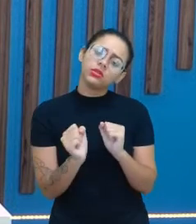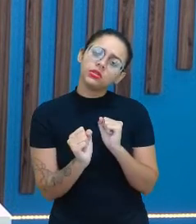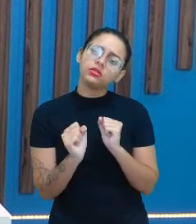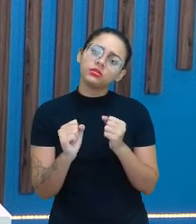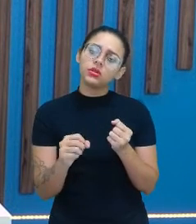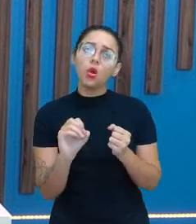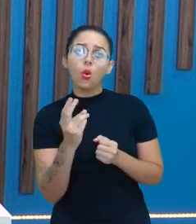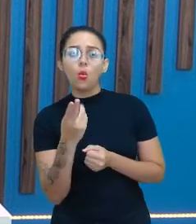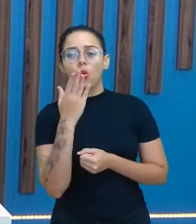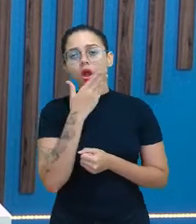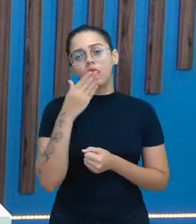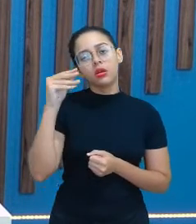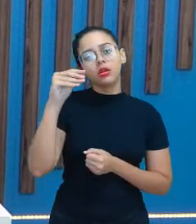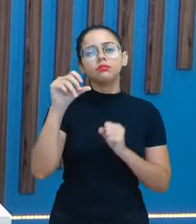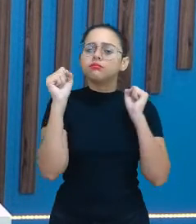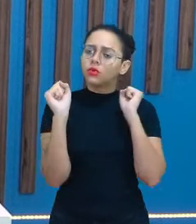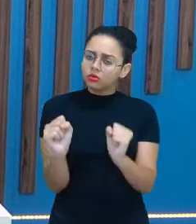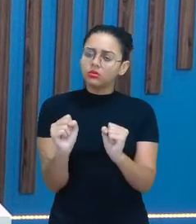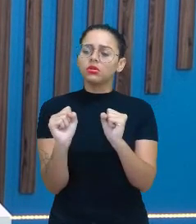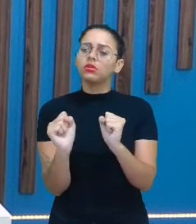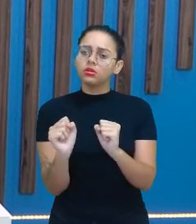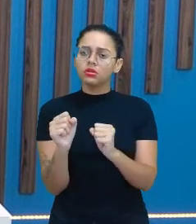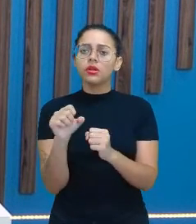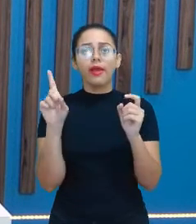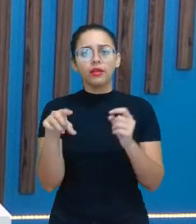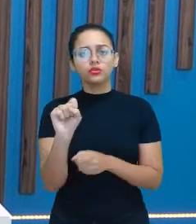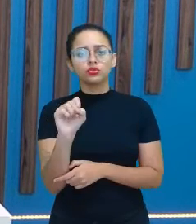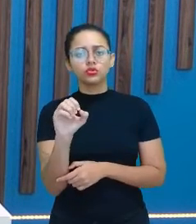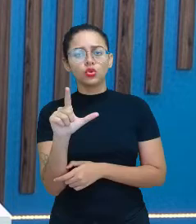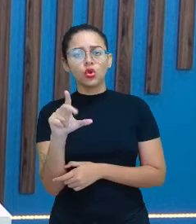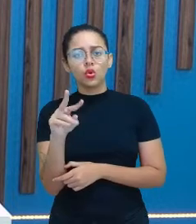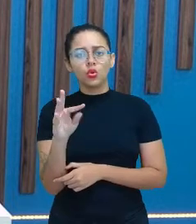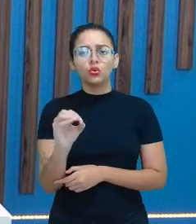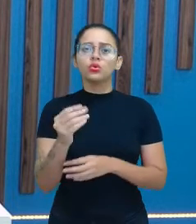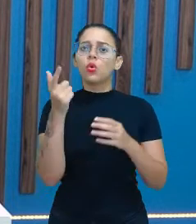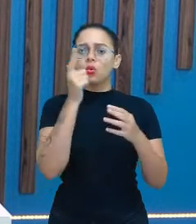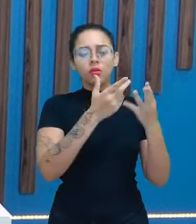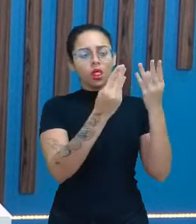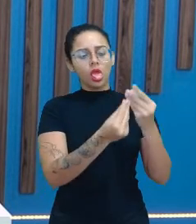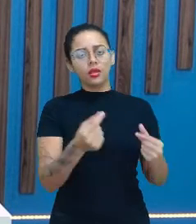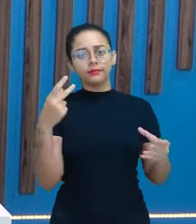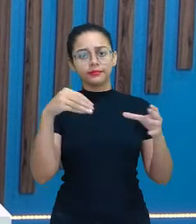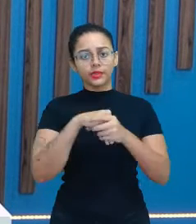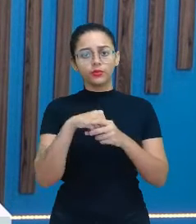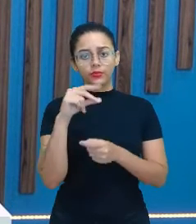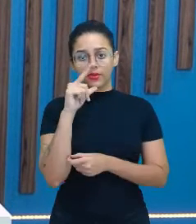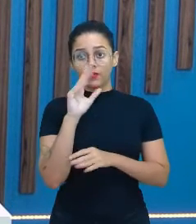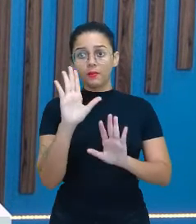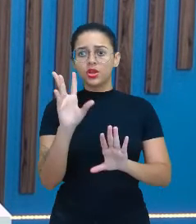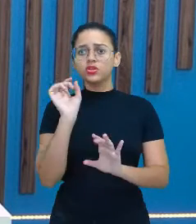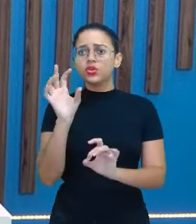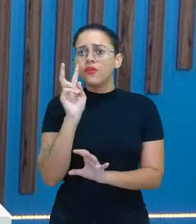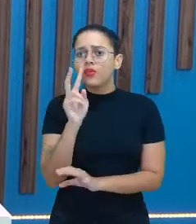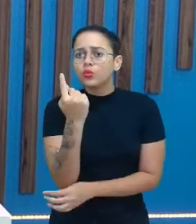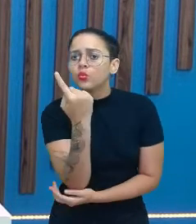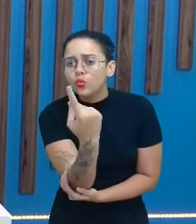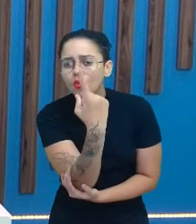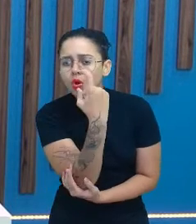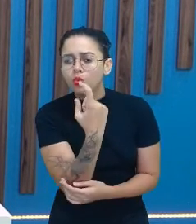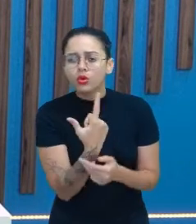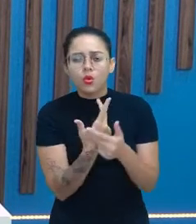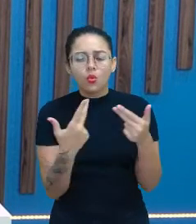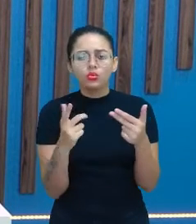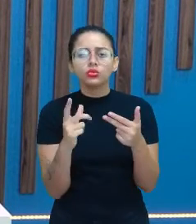ter um açúcar dissolvido poderia os solutos né que se dissolvem nessa água mas como a gente só tá vendo uma única coisa